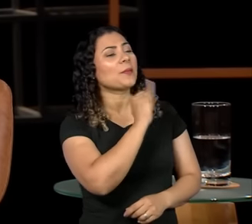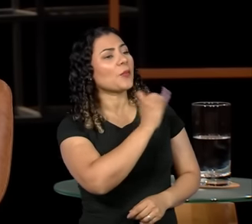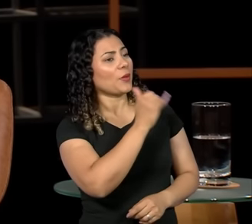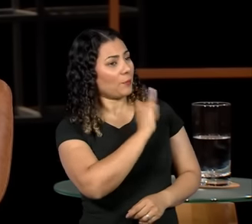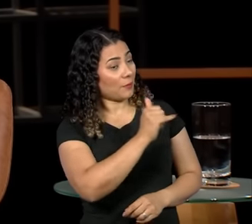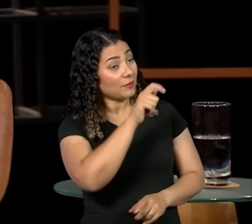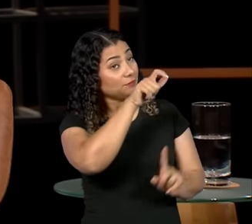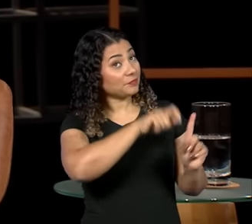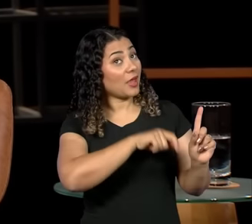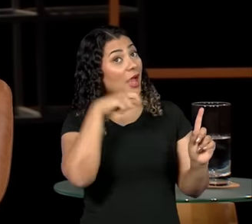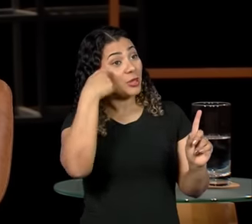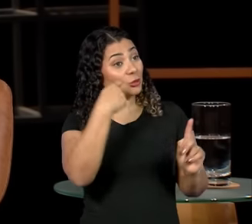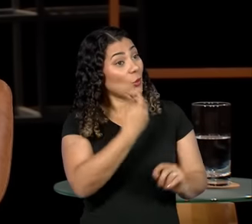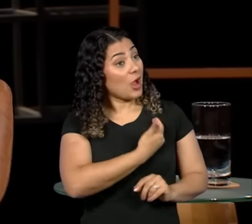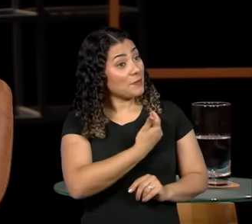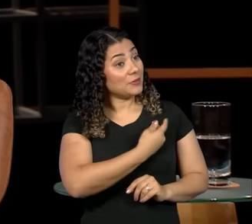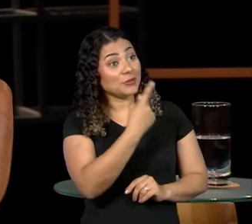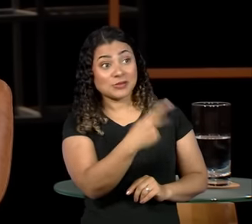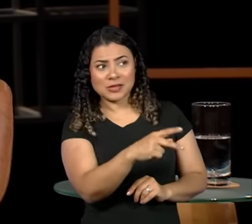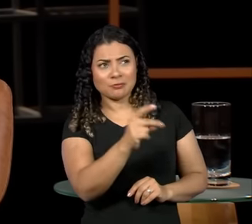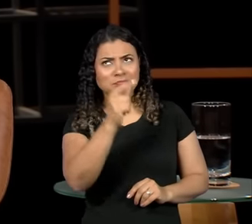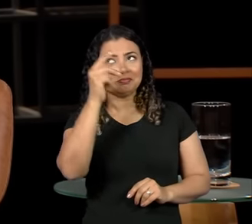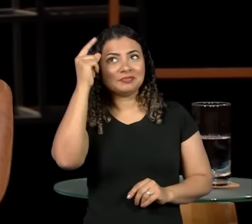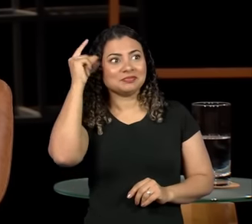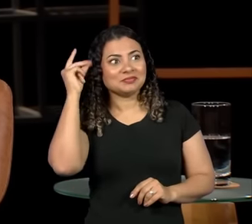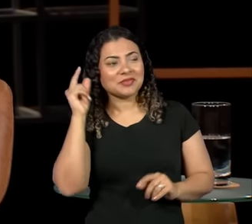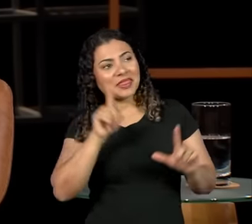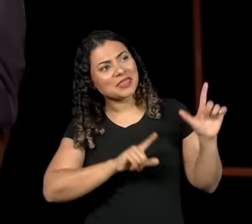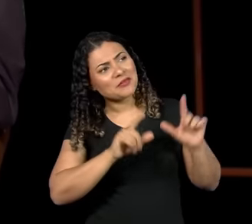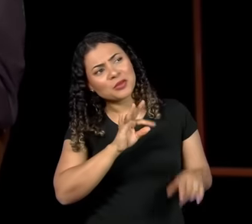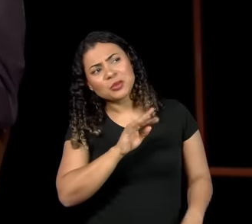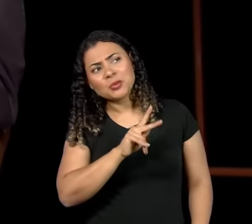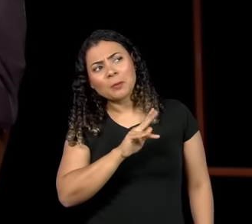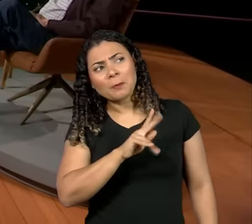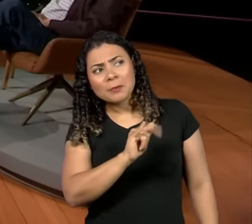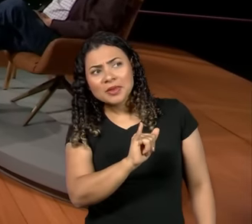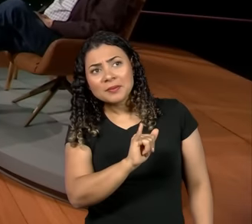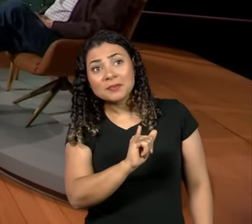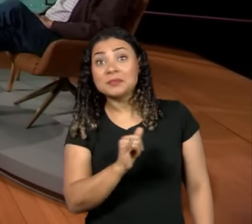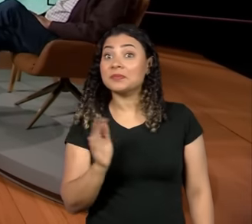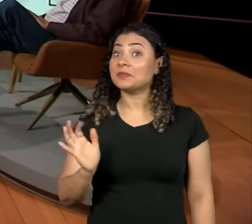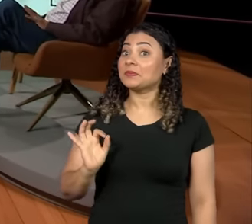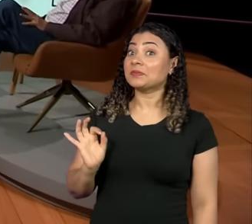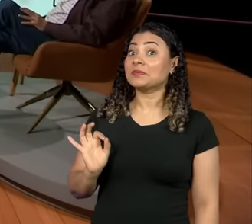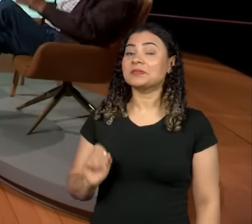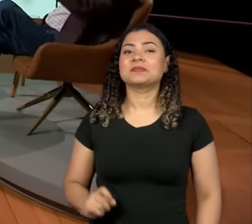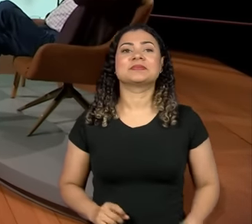um ator e amigo desde aqueles tempos da TV Tupi. Opa!